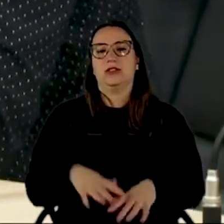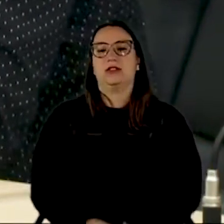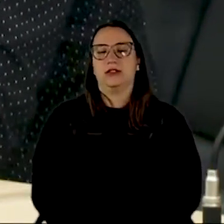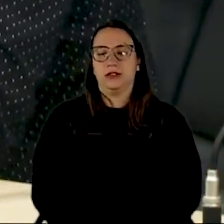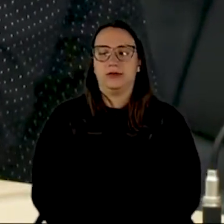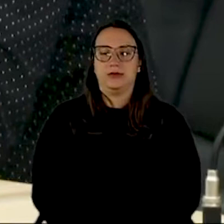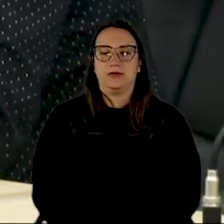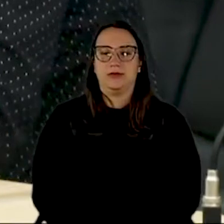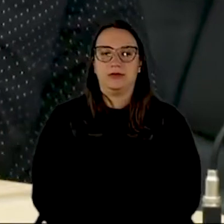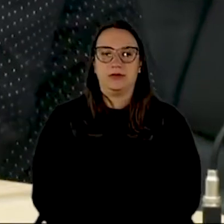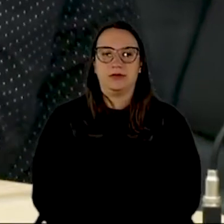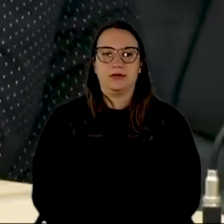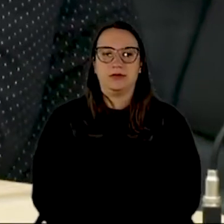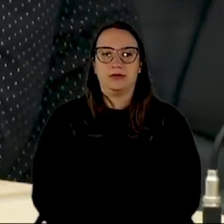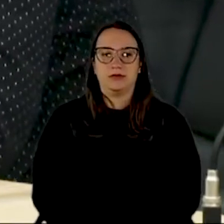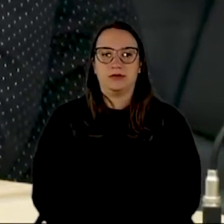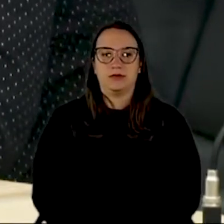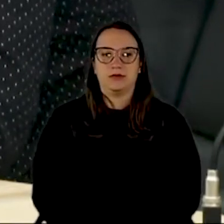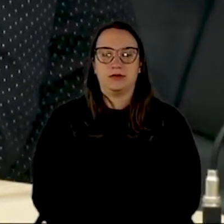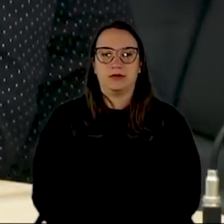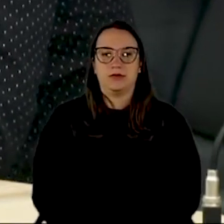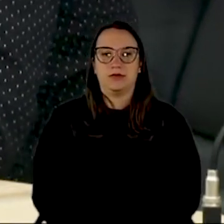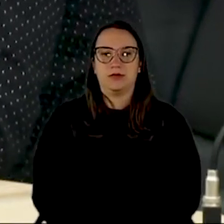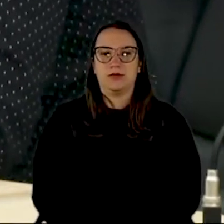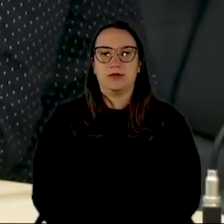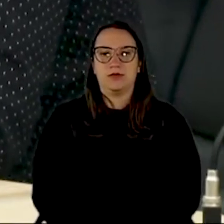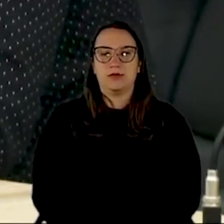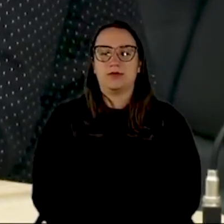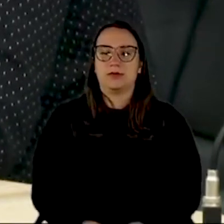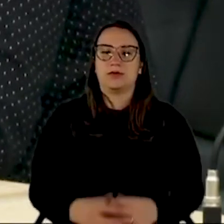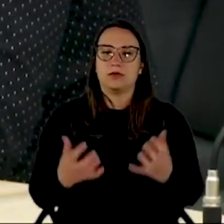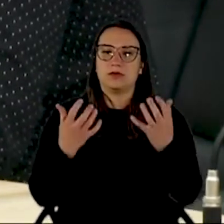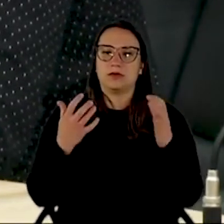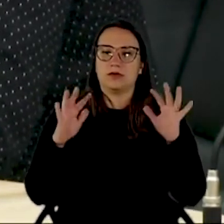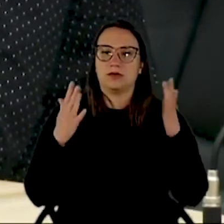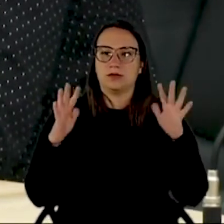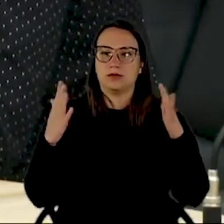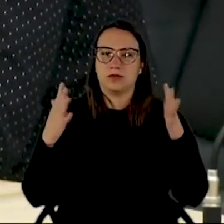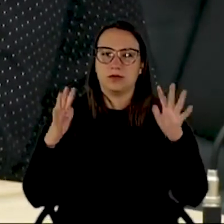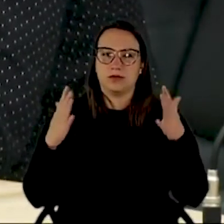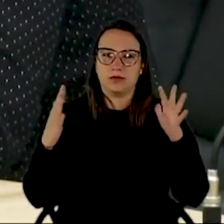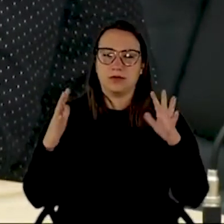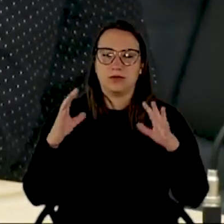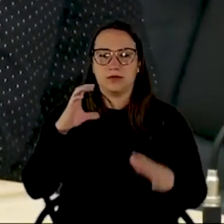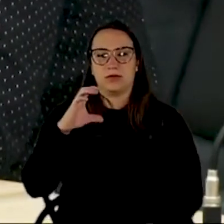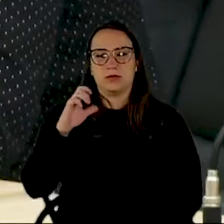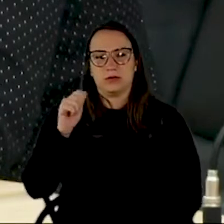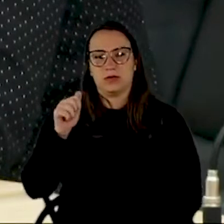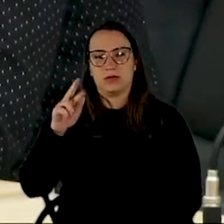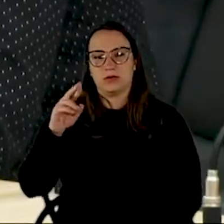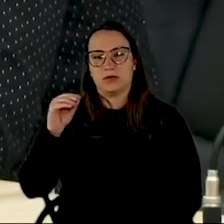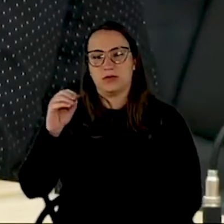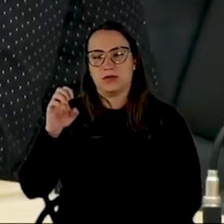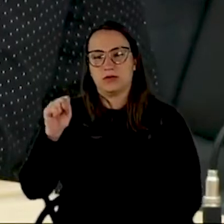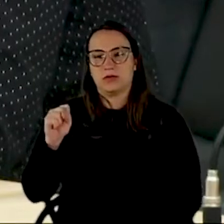conhecemos. Quero desde já parabenizar aí o Carlos, mas primeiro,